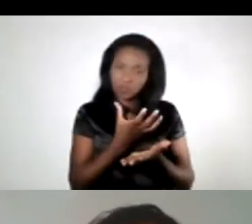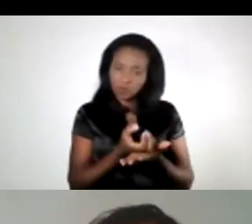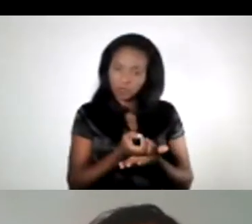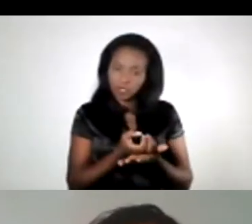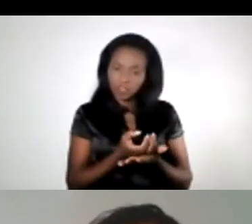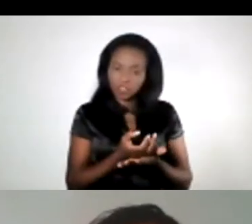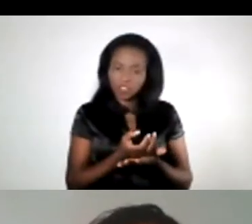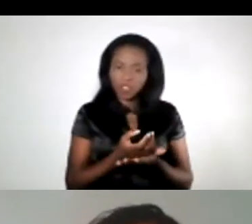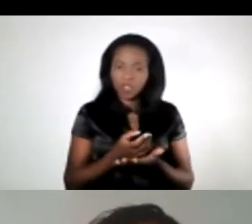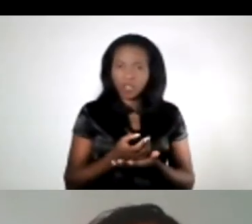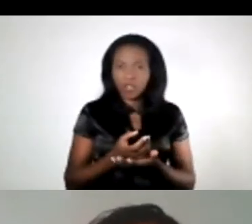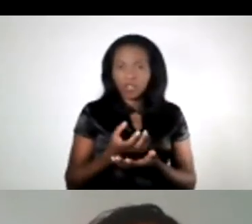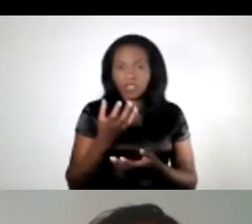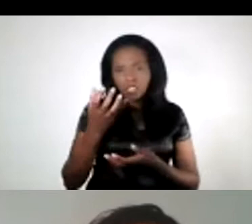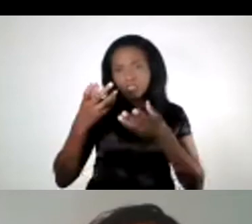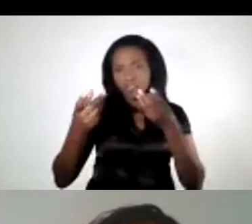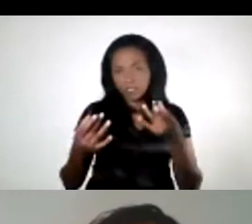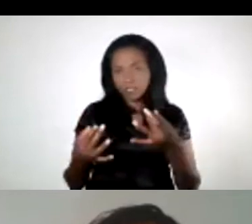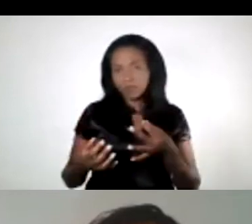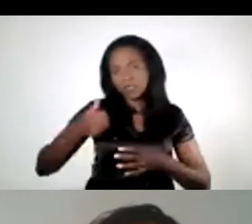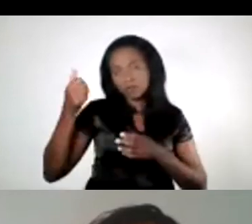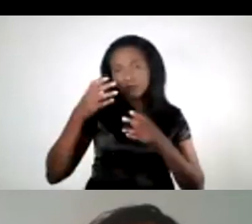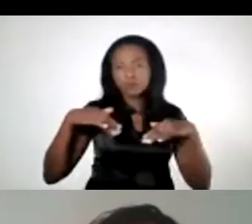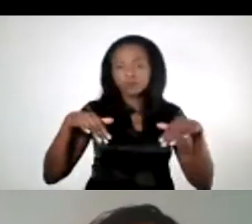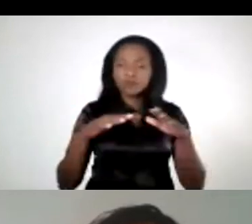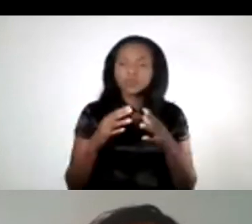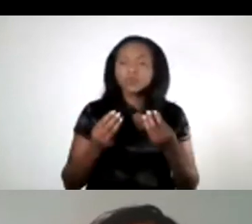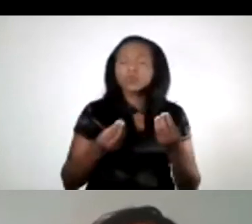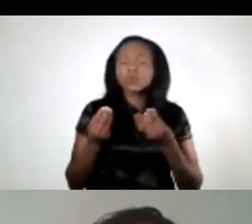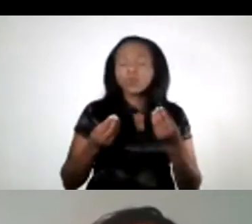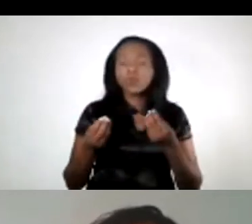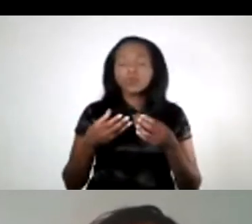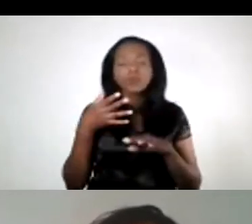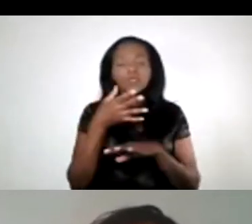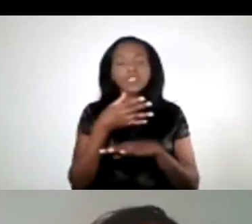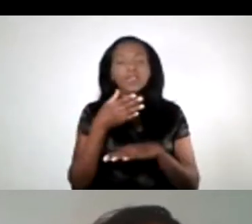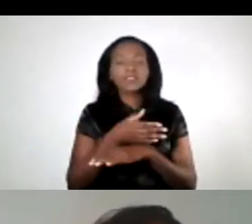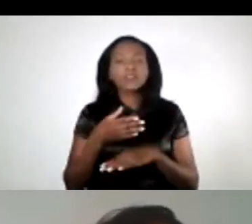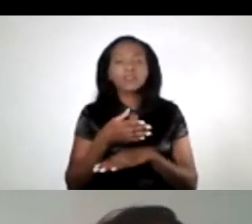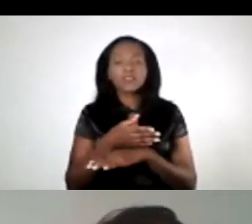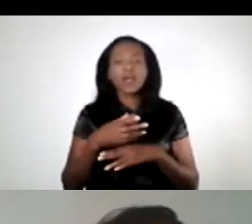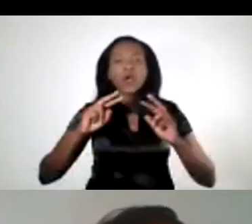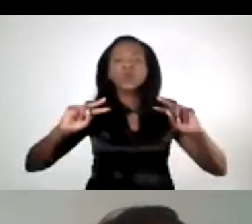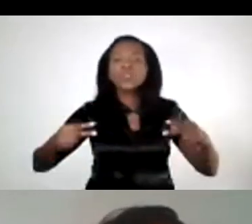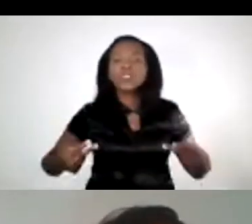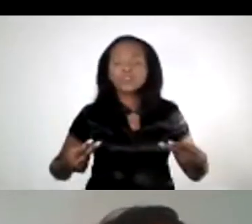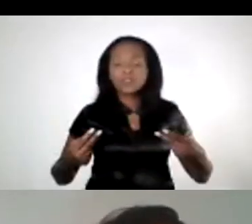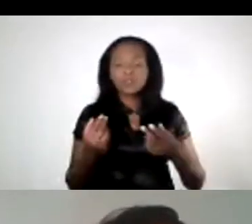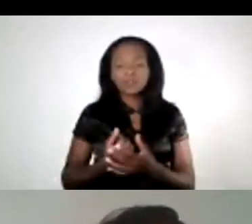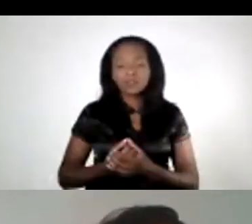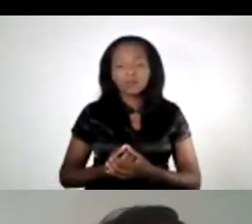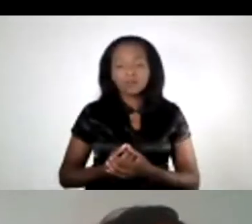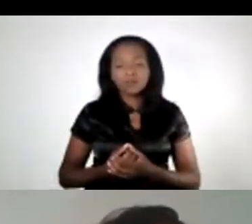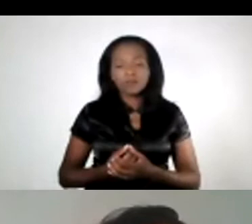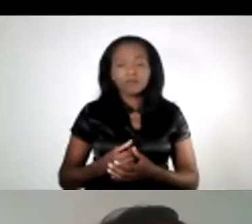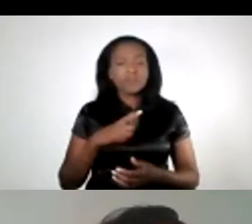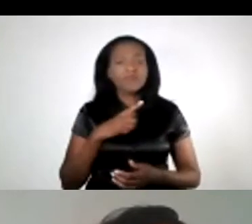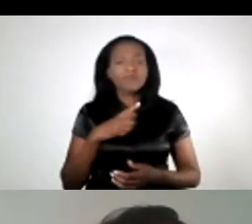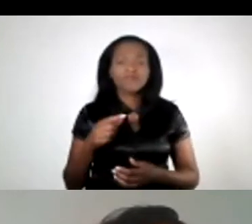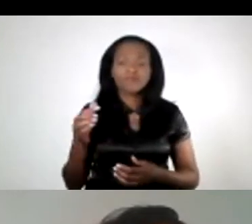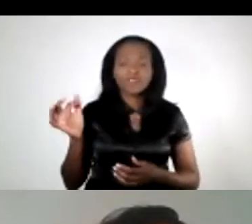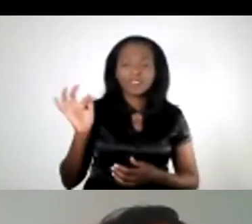vocês explicassem melhor também para todo mundo como faz para ter acesso a esse link. E se existe a versão física, eu vi